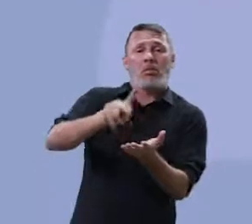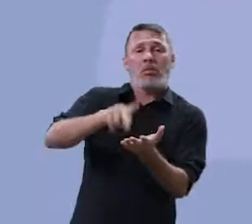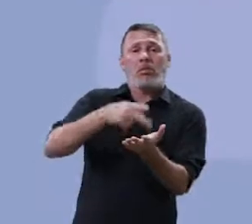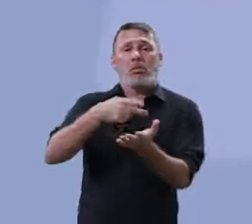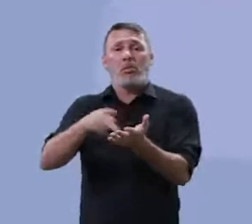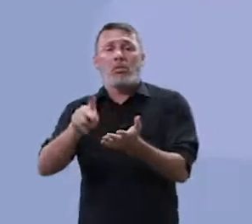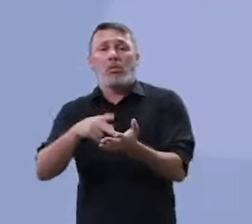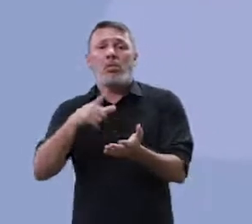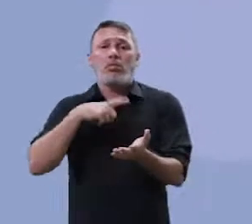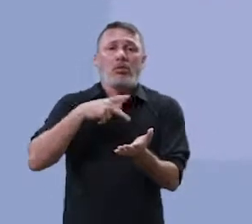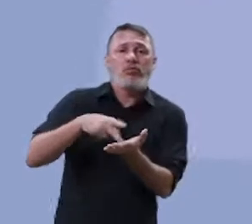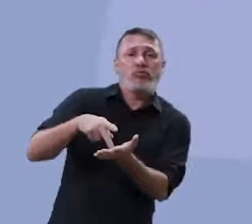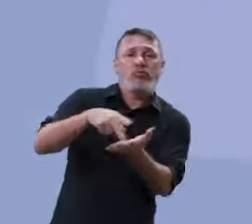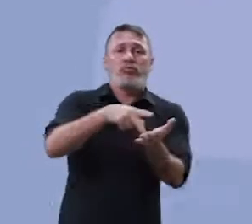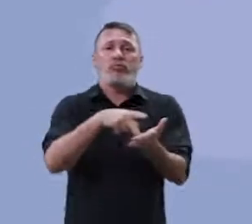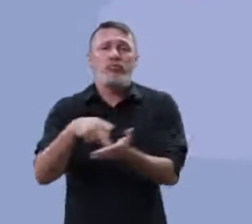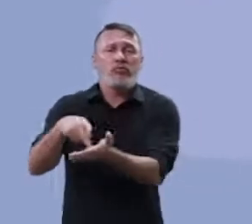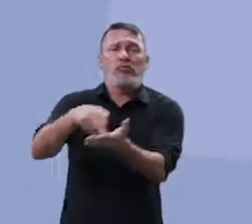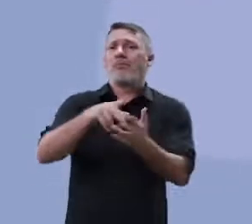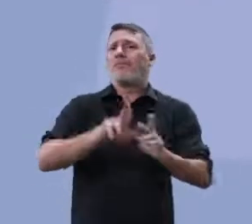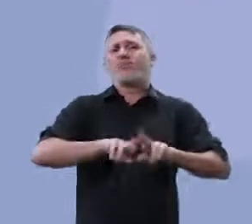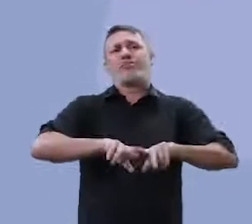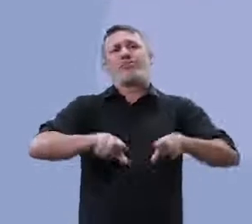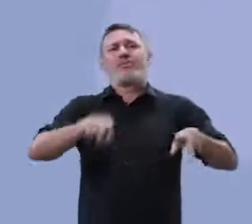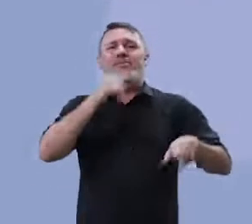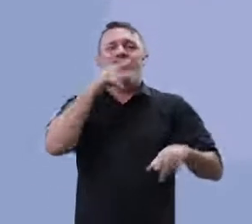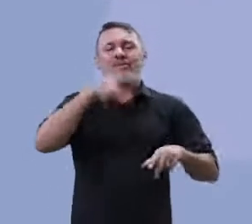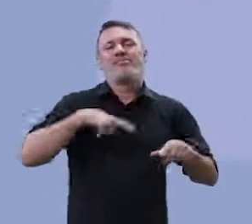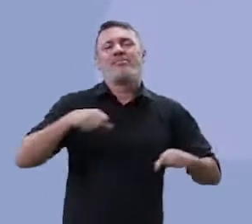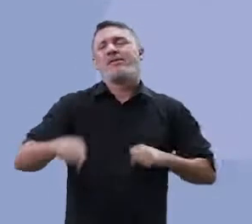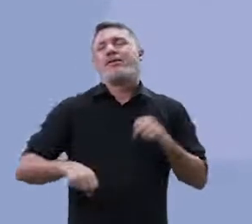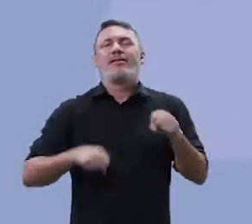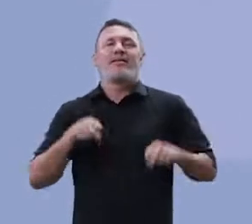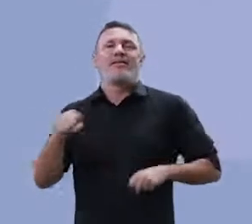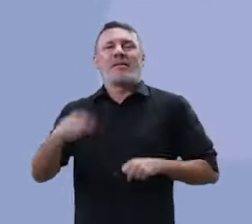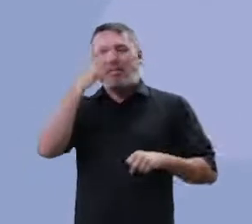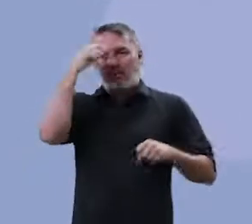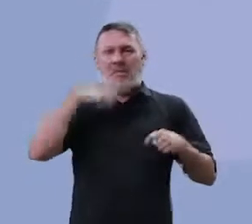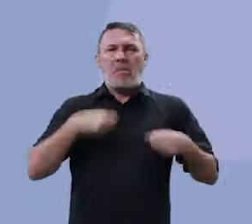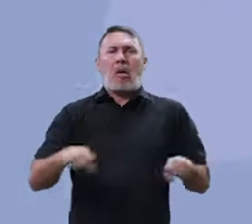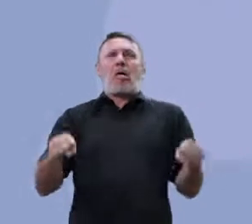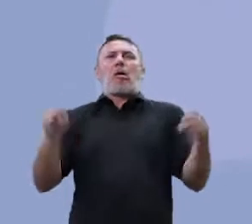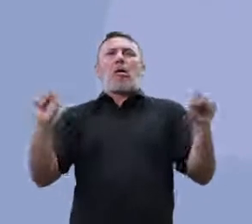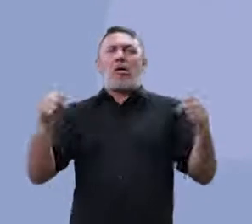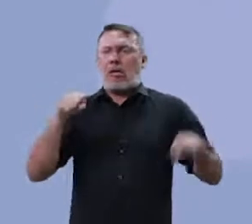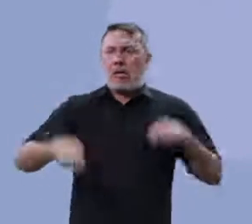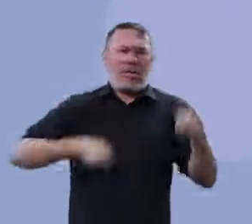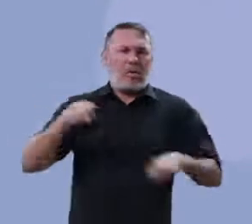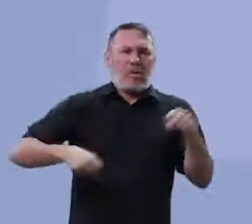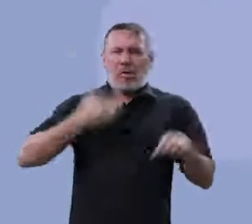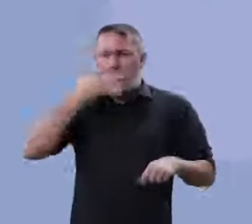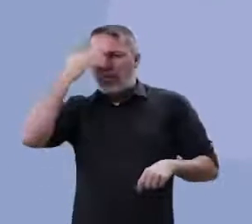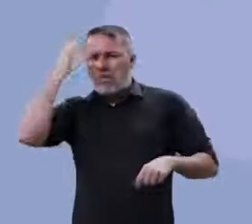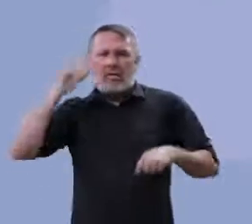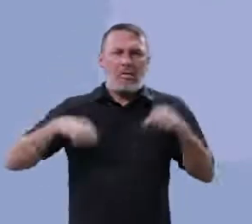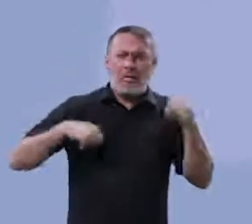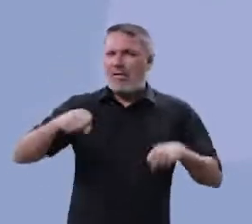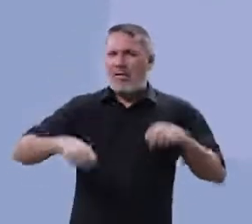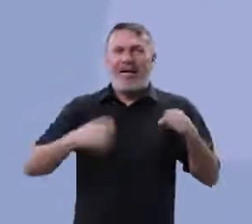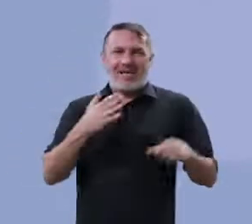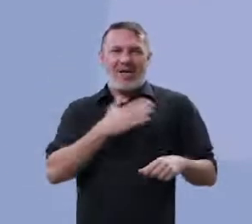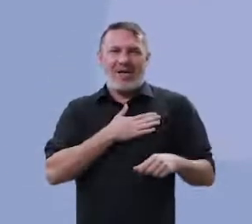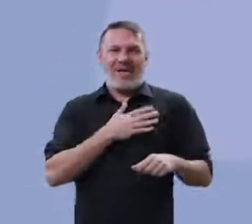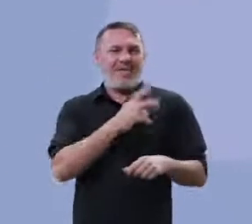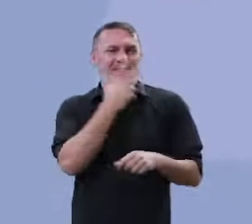vezes um patinete, às vezes um skate. E isso, você que está na bicicleta, sai aí empinando no grau, eu vou no grau,